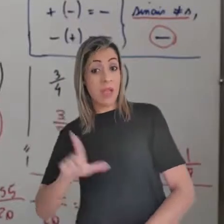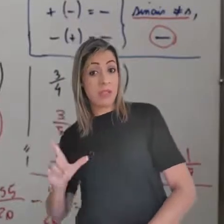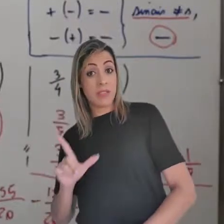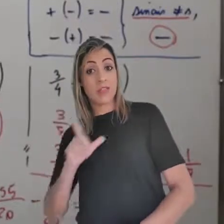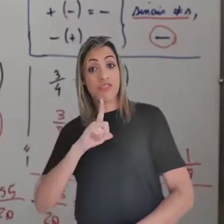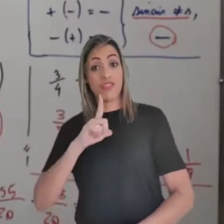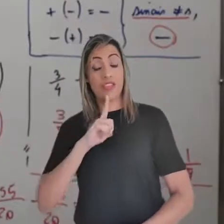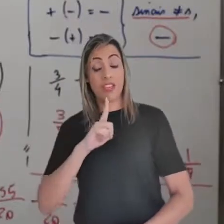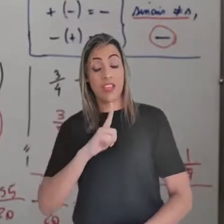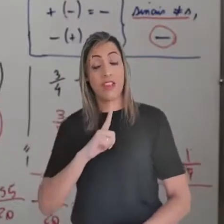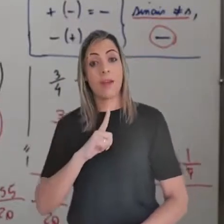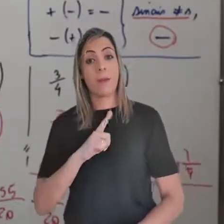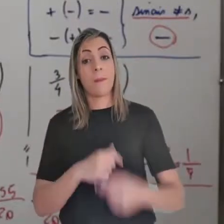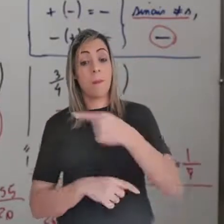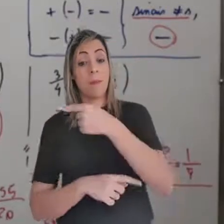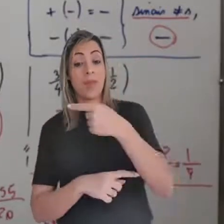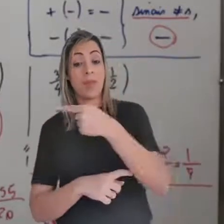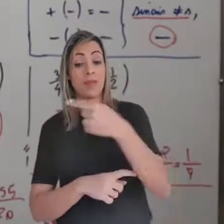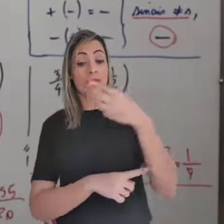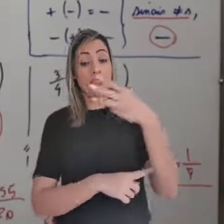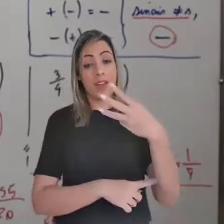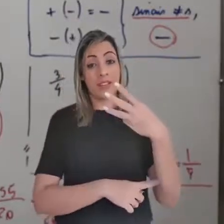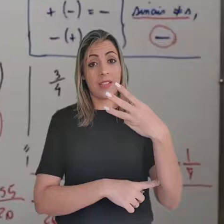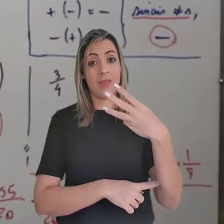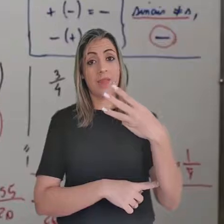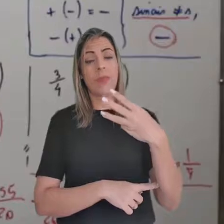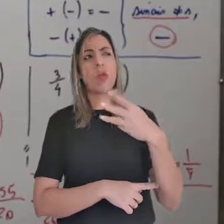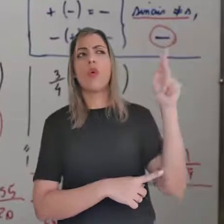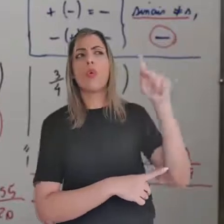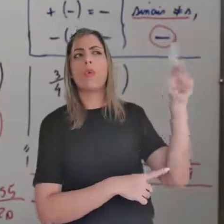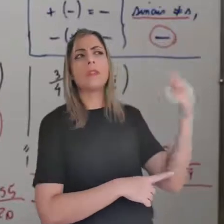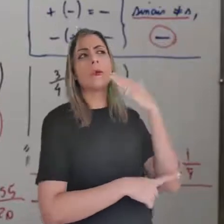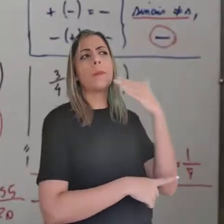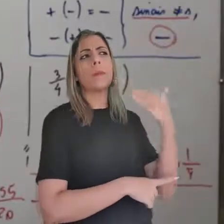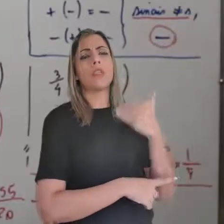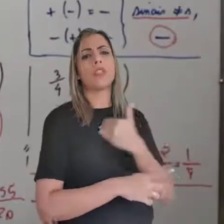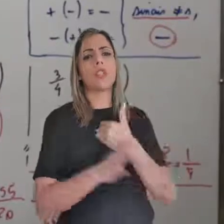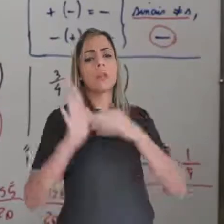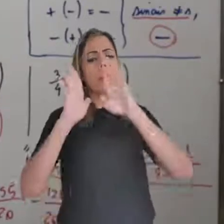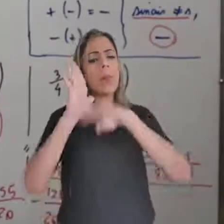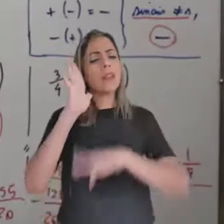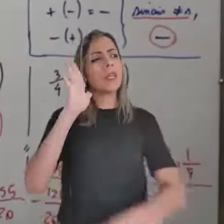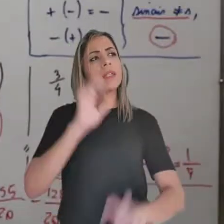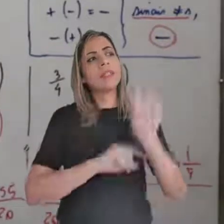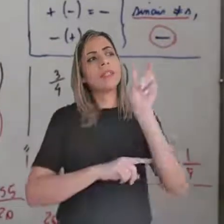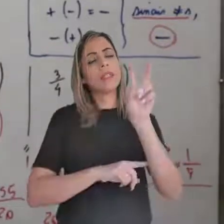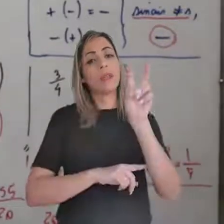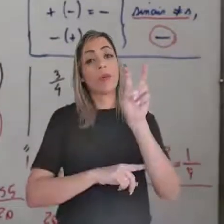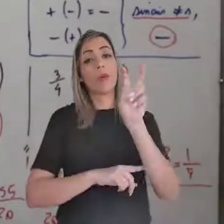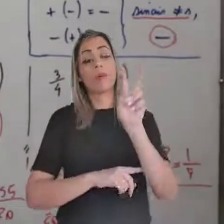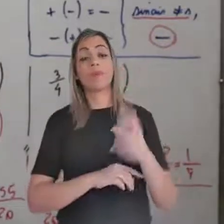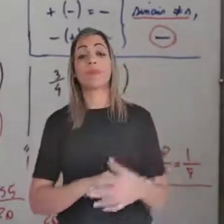eu tinha marcando menos 3 graus Celsius e o professor pediu para